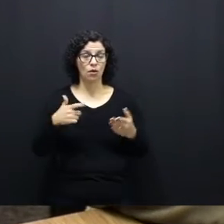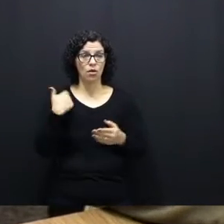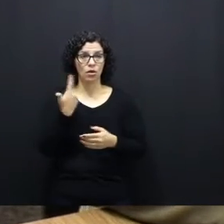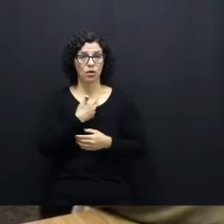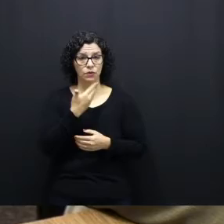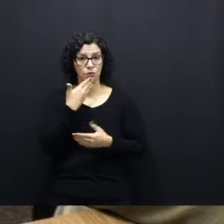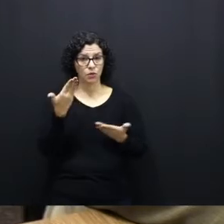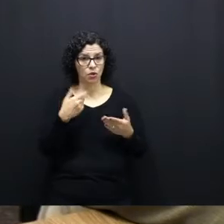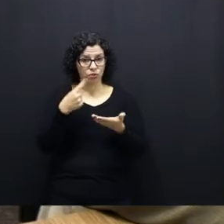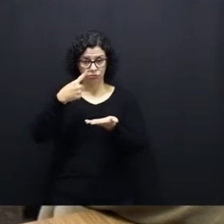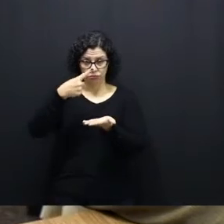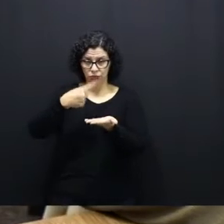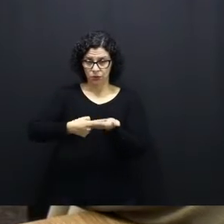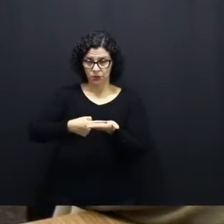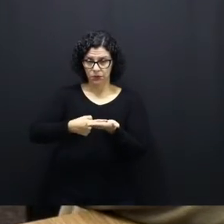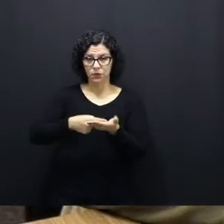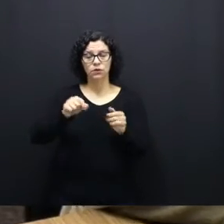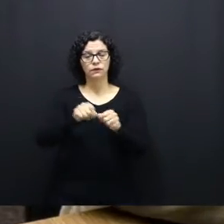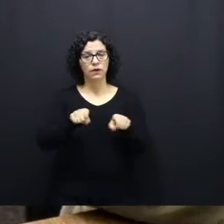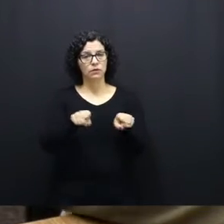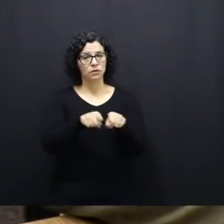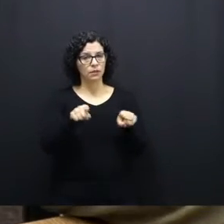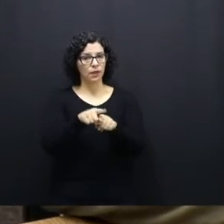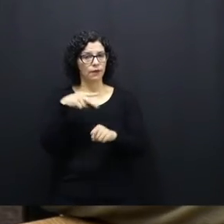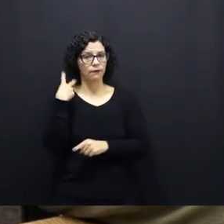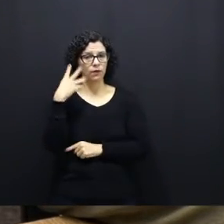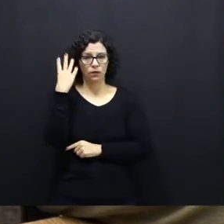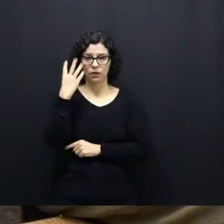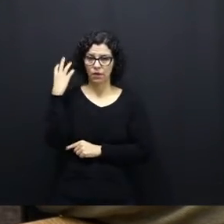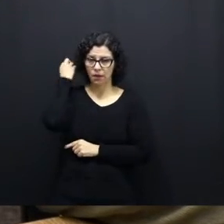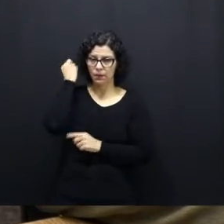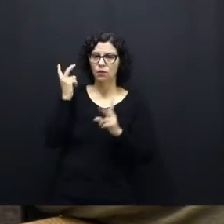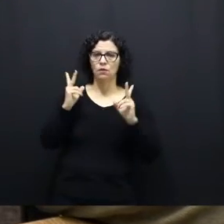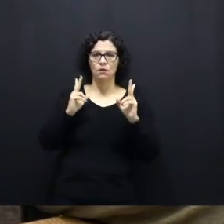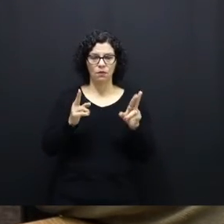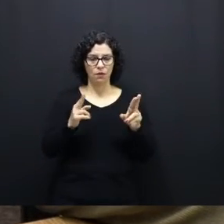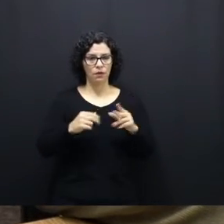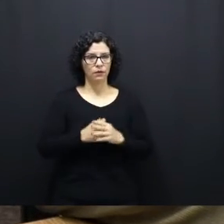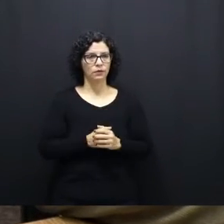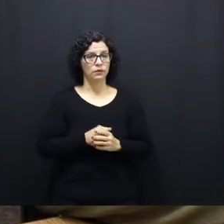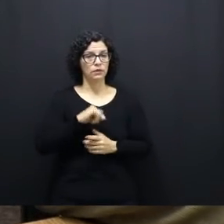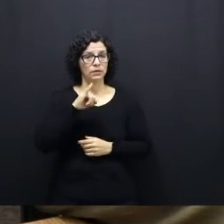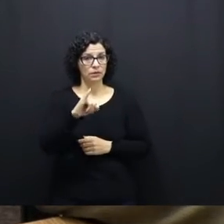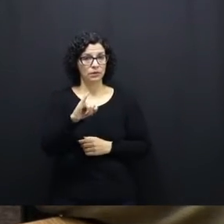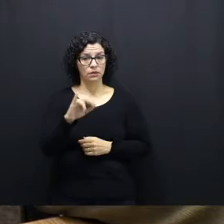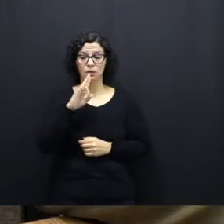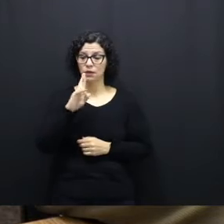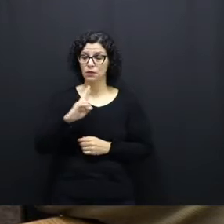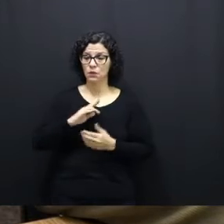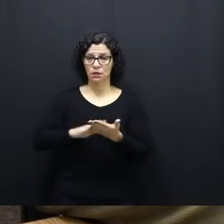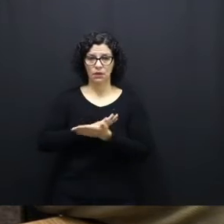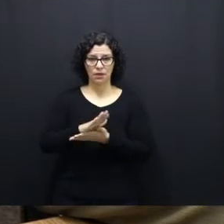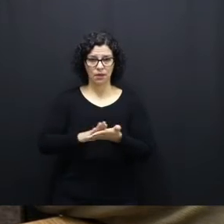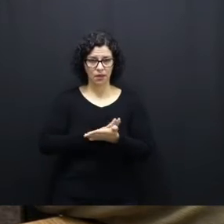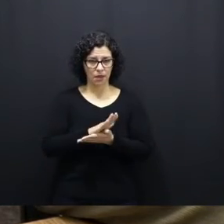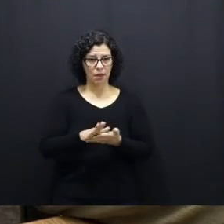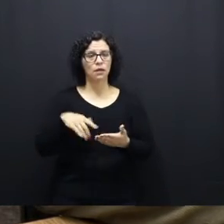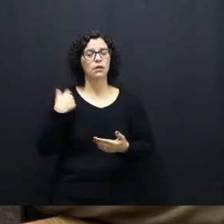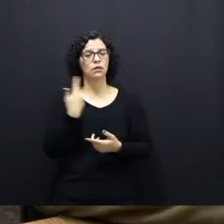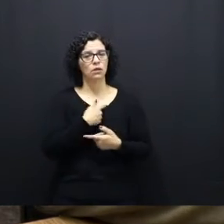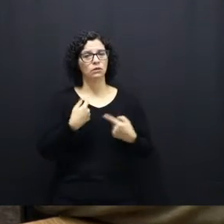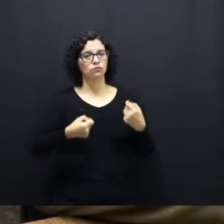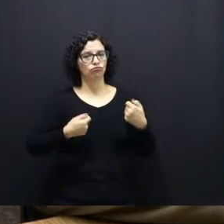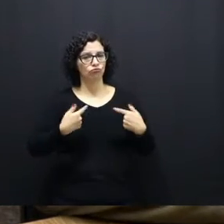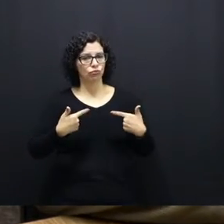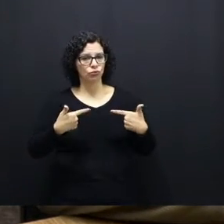feito esse compromisso e faço também junto com o vereador do seu cabelo que se entender que seja dessa forma nós vamos